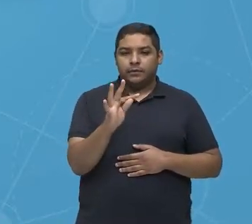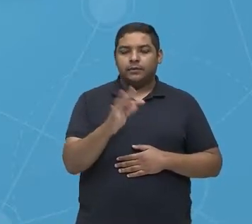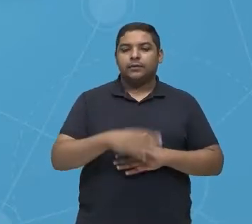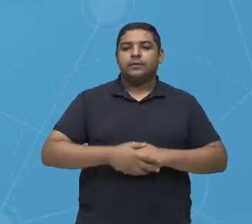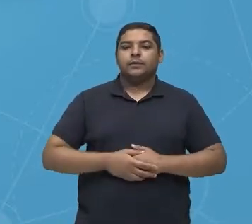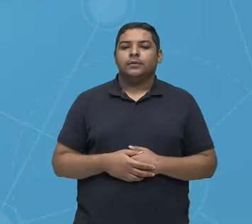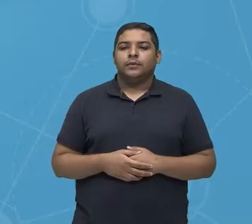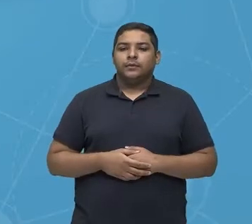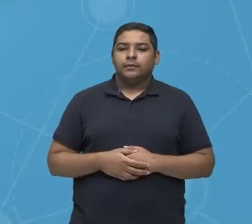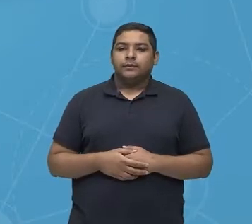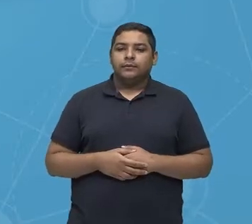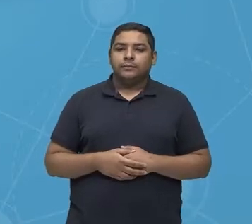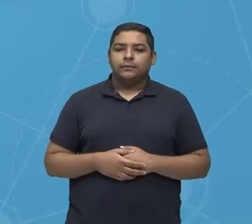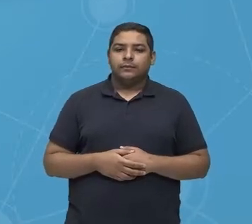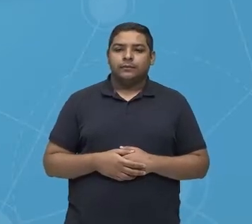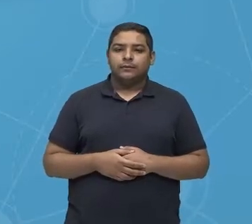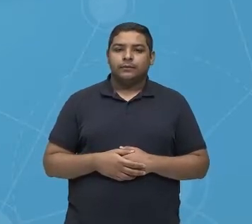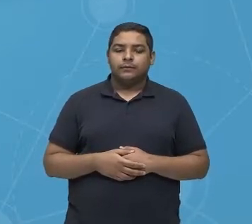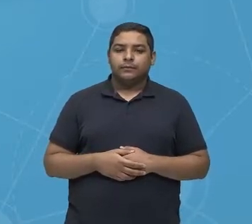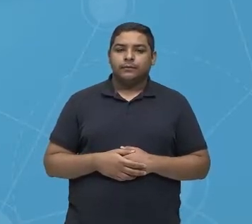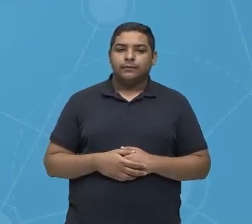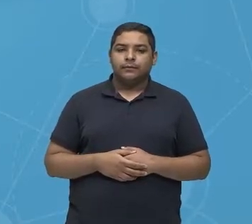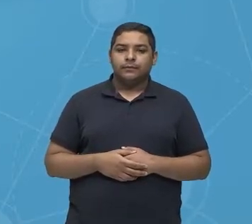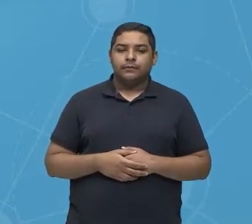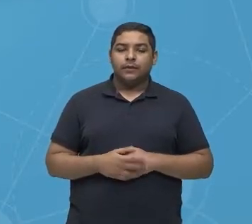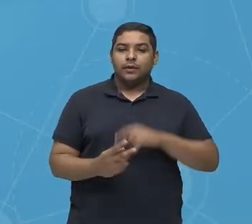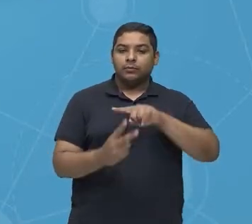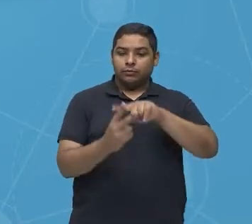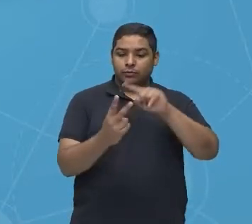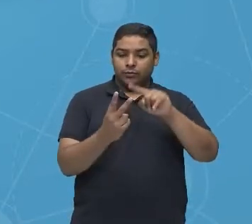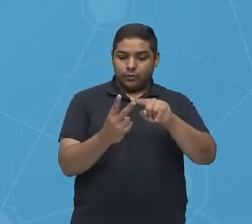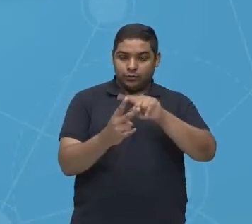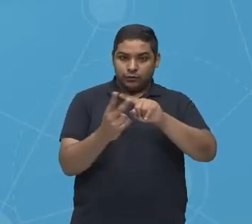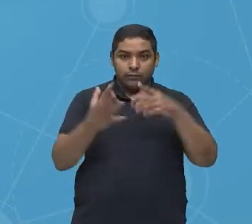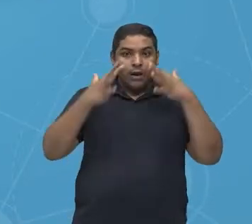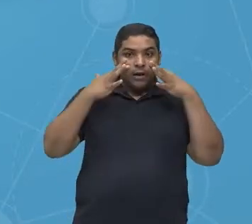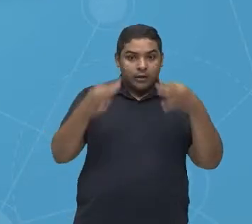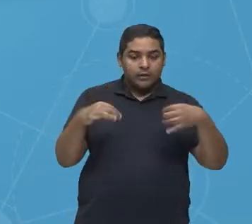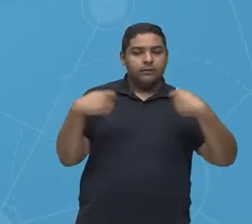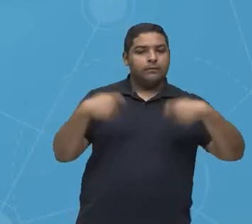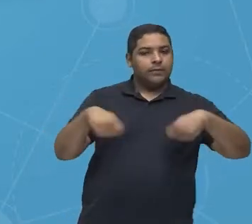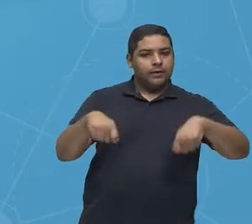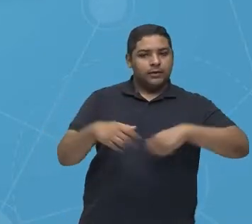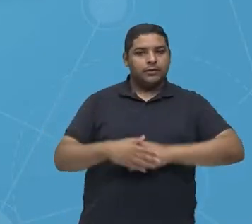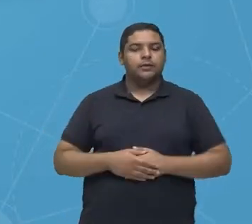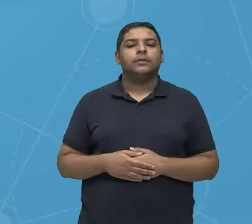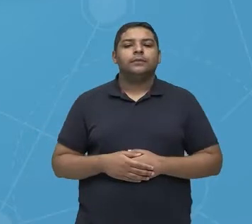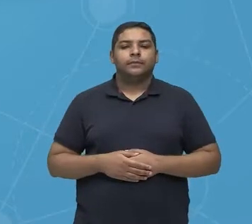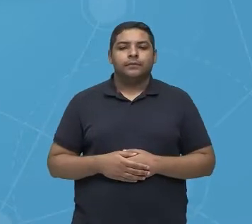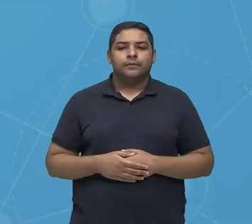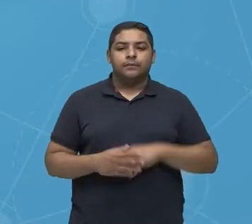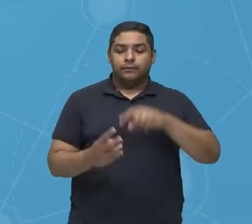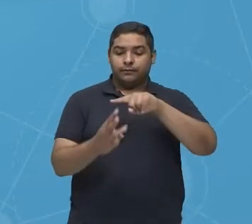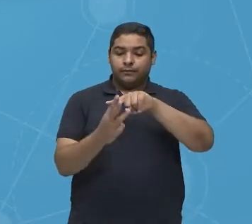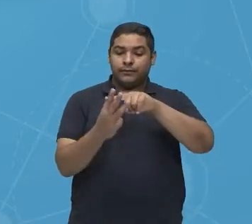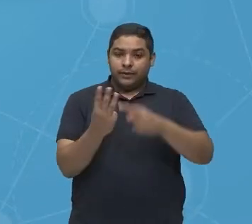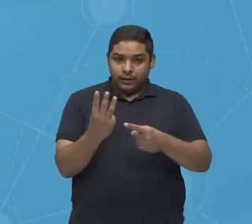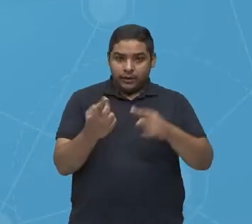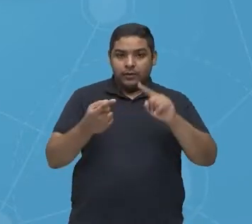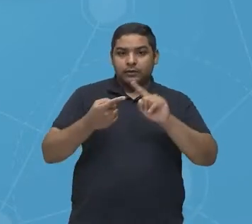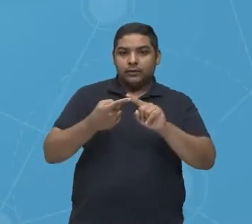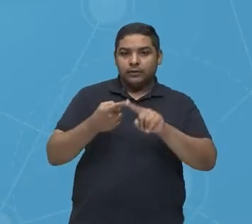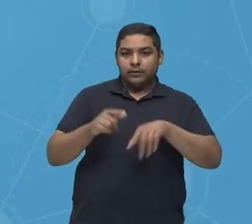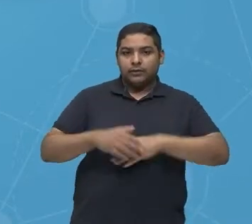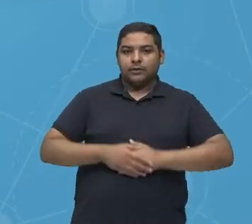duas formas aqui que nós devemos prestar bastante atenção. O verbo to be no presente, ele tem três possibilidades de conjugação. Eu tenho